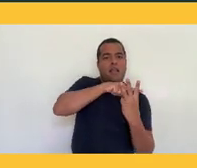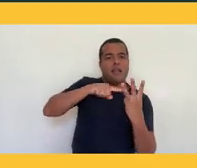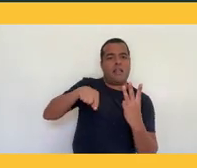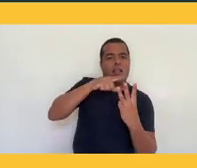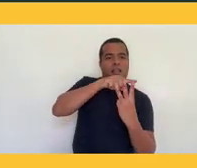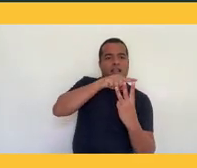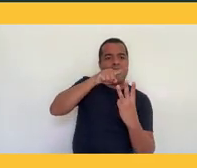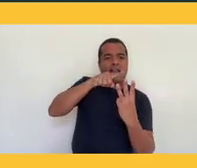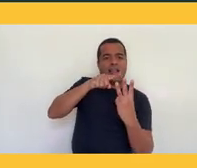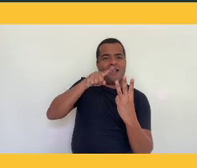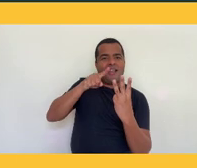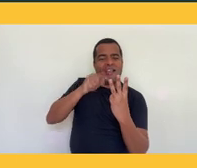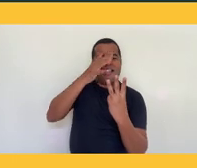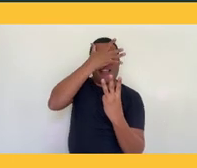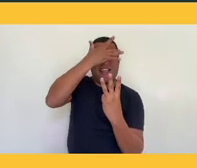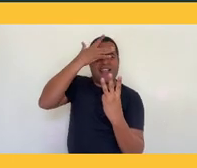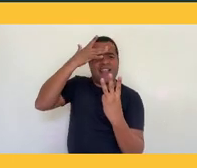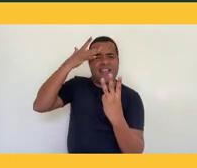Cabe três vidas